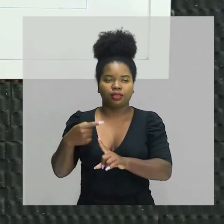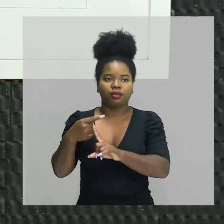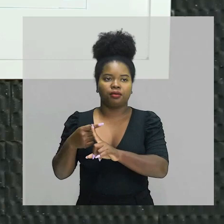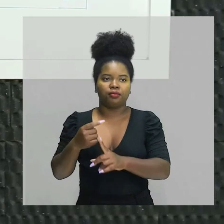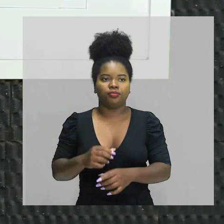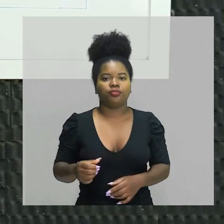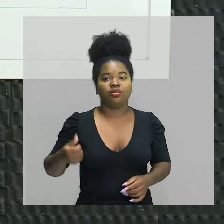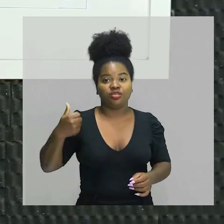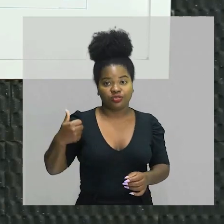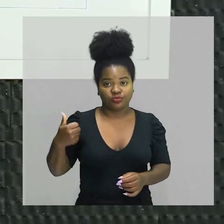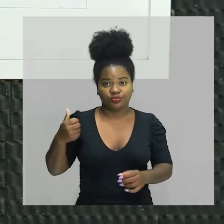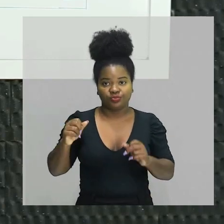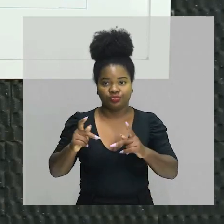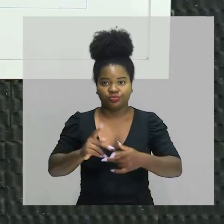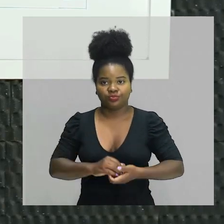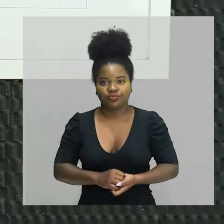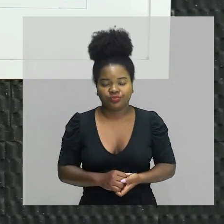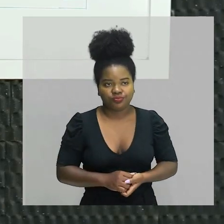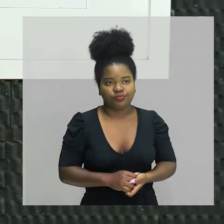mais 1.